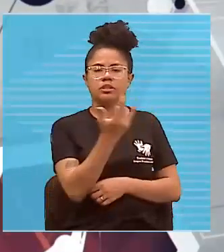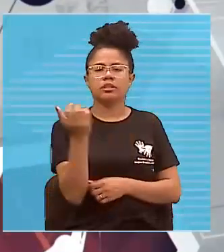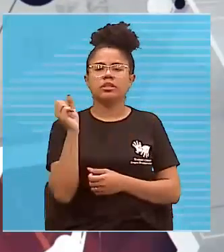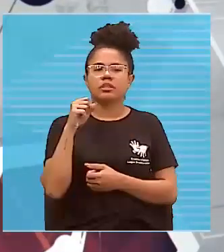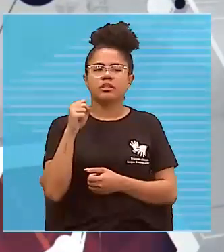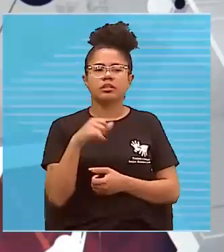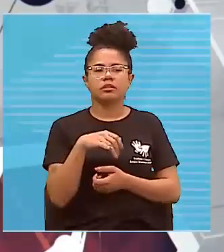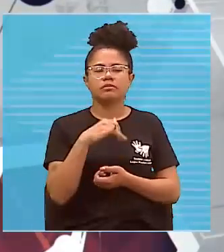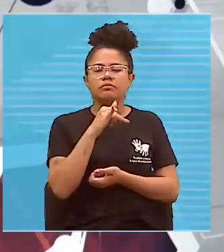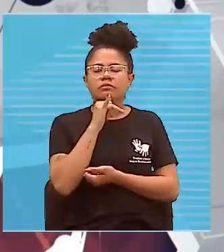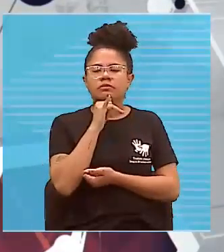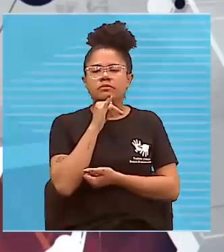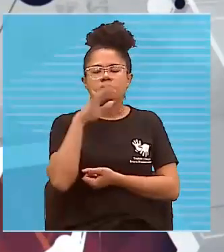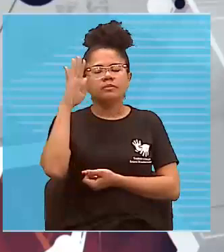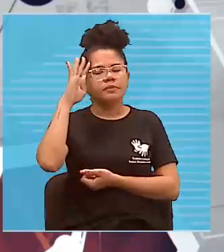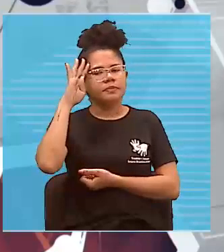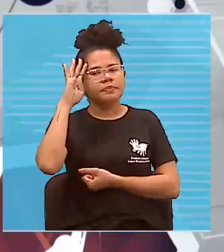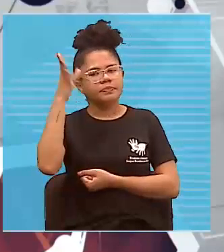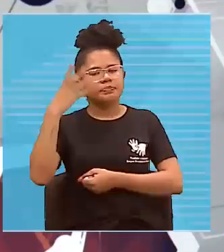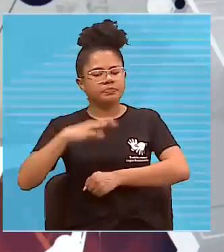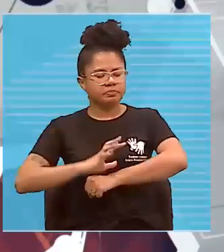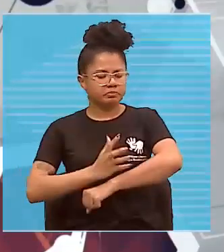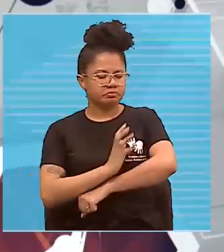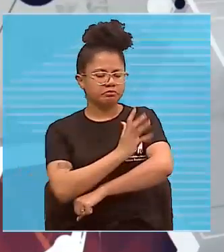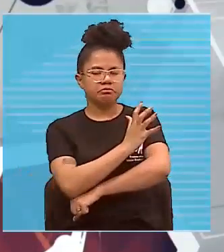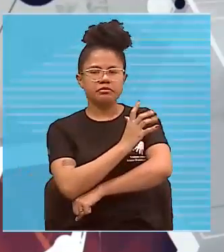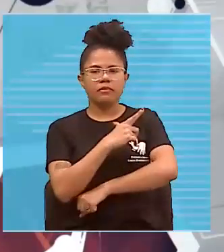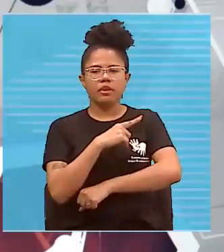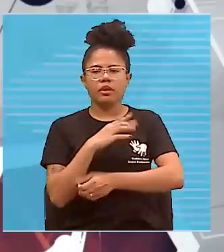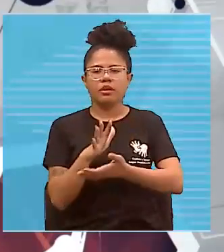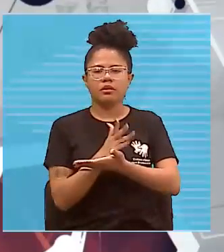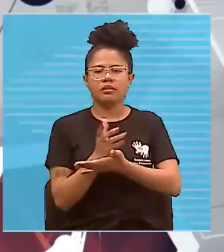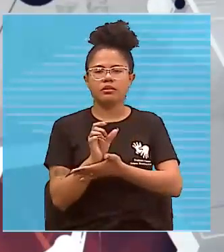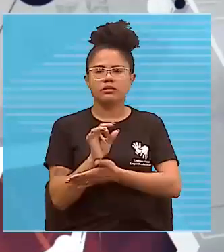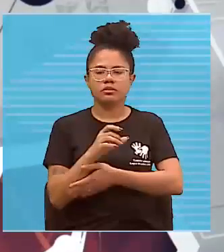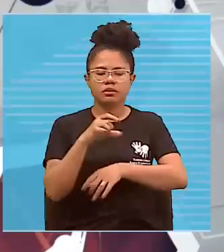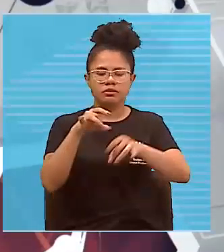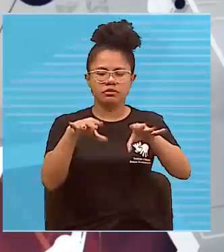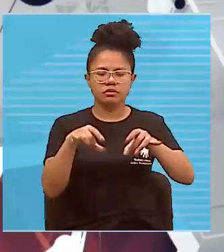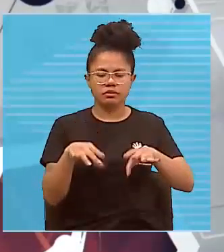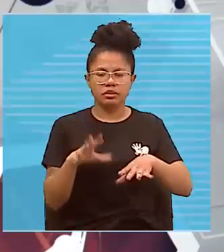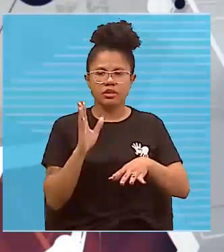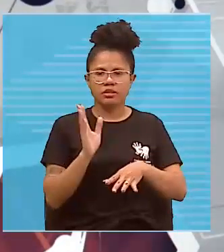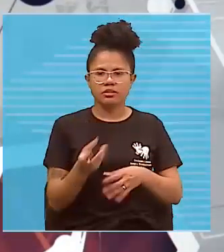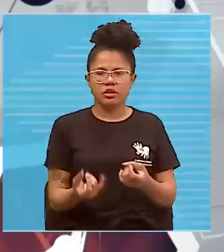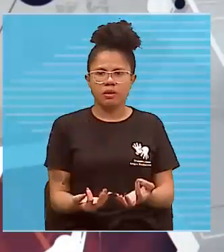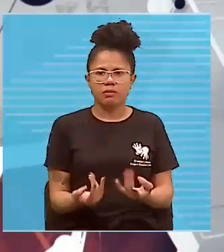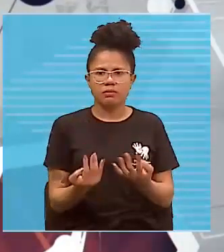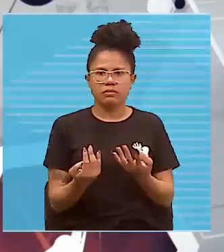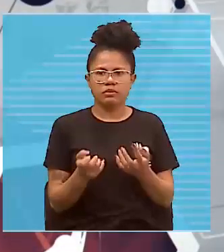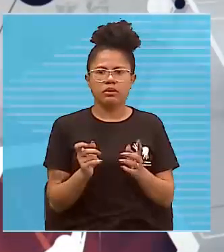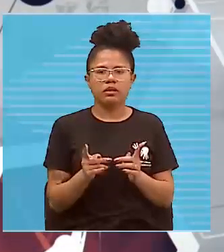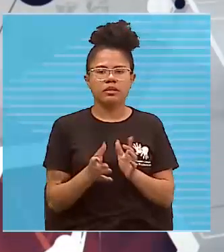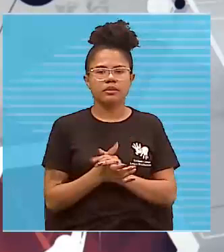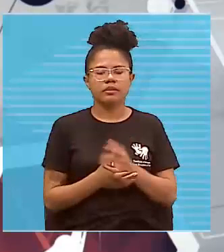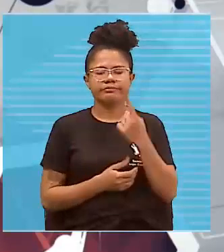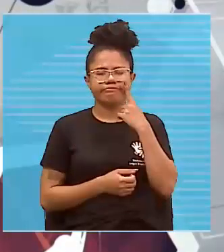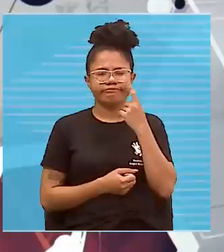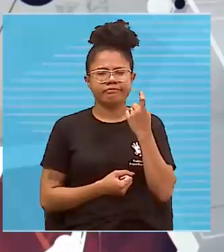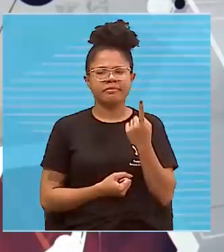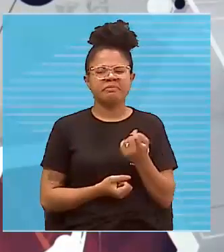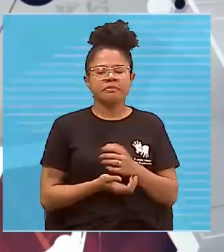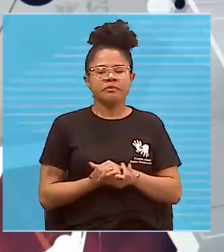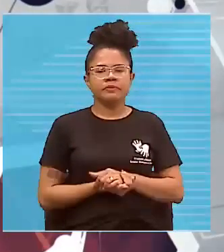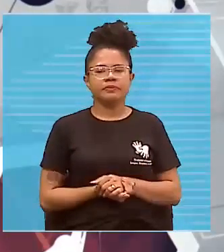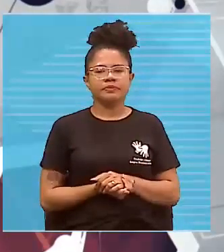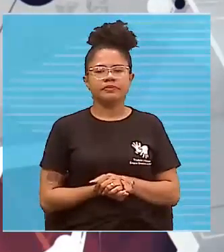cerrado pega fogo à toa, menino. Tem planta do cerrado que só germina a semente se pegar fogo, vocês sabiam? É interessantíssima a